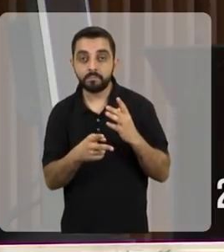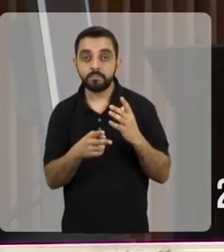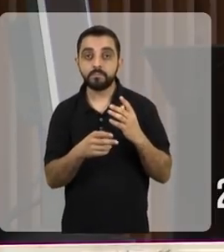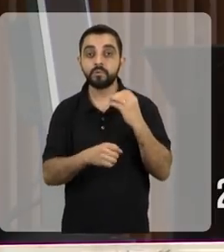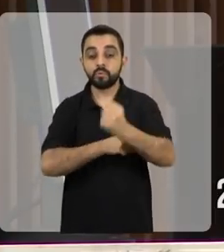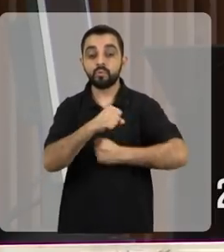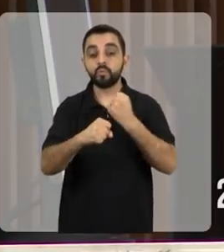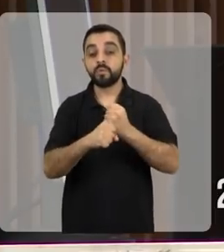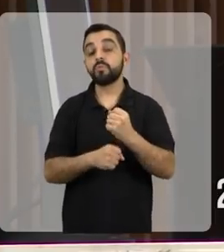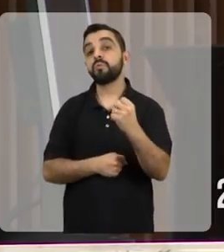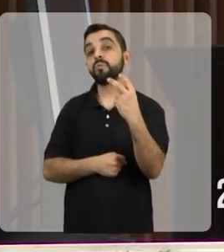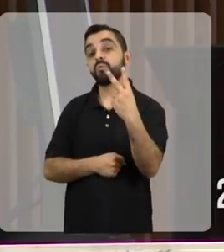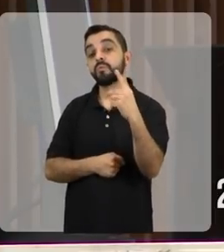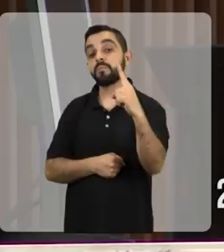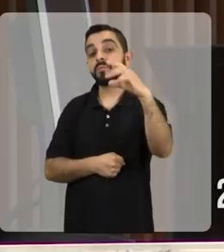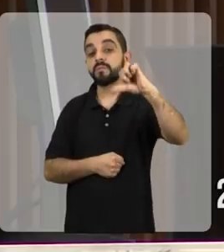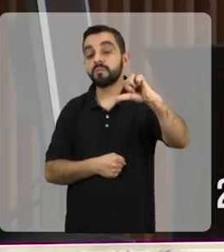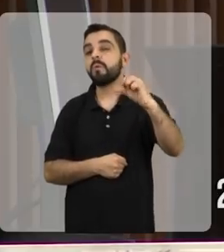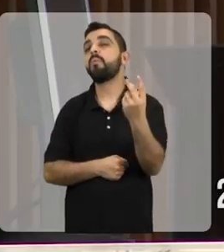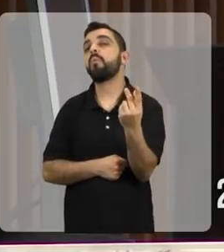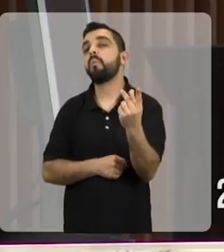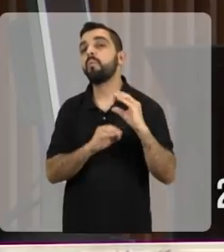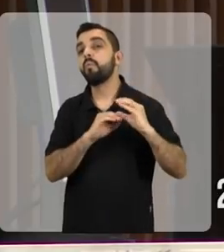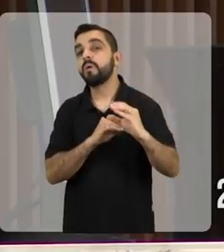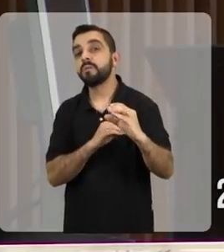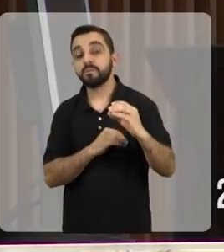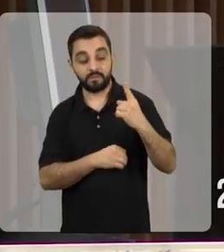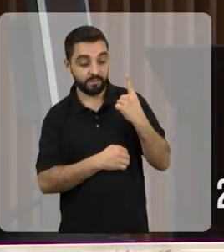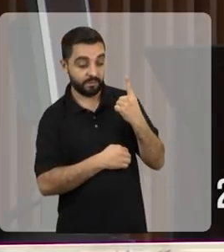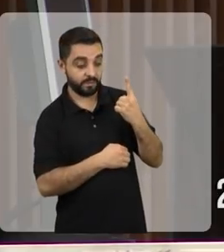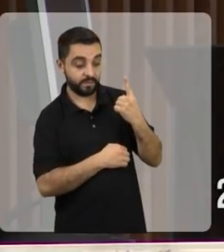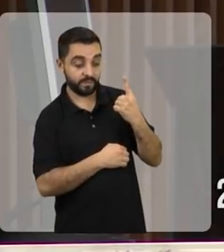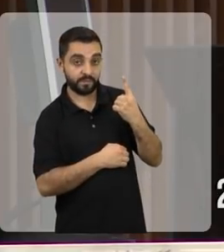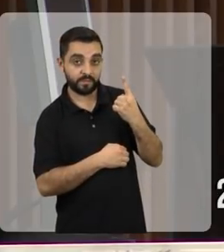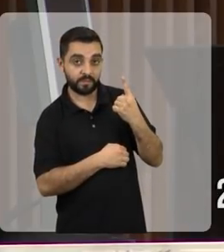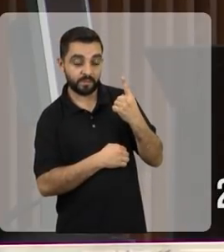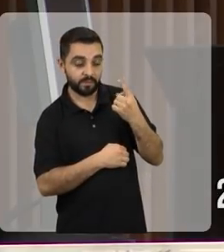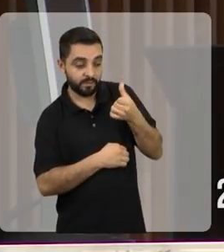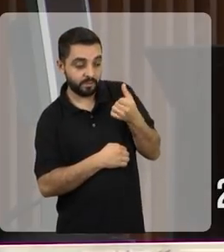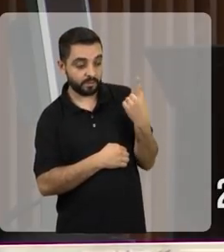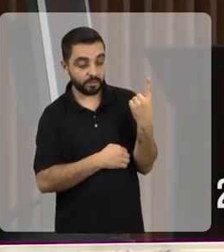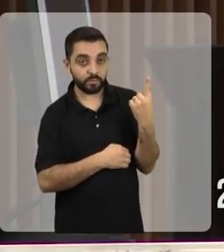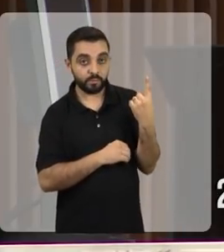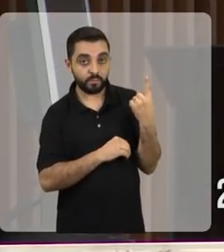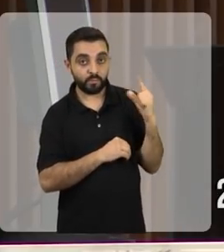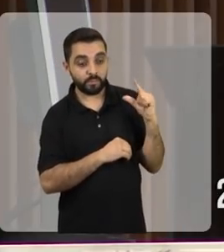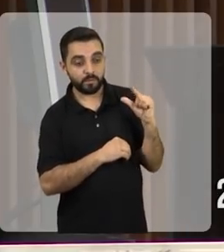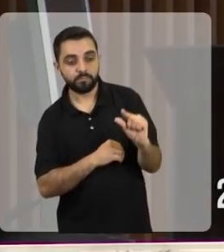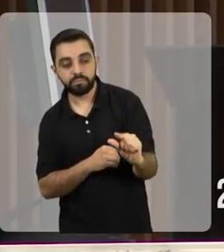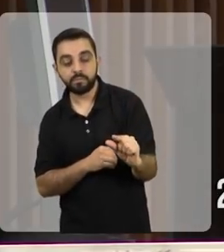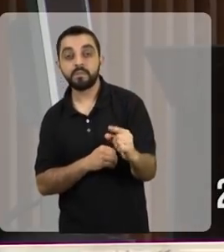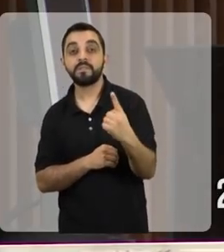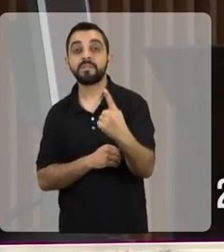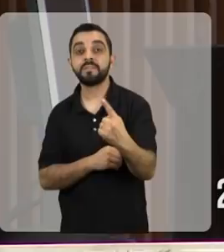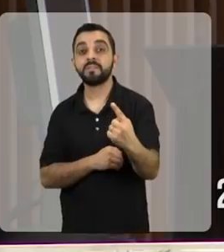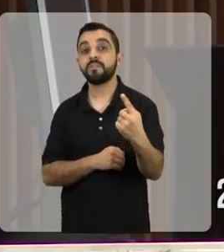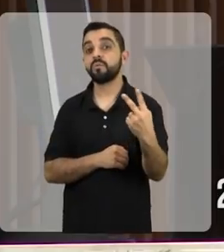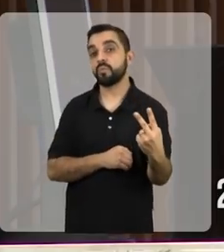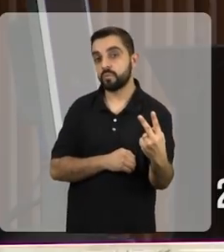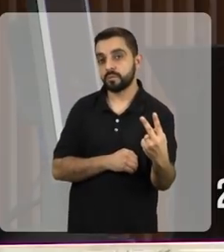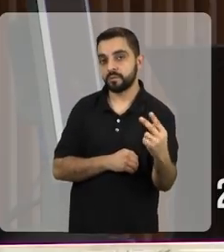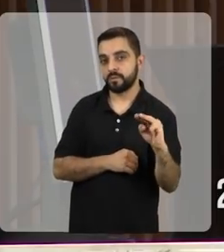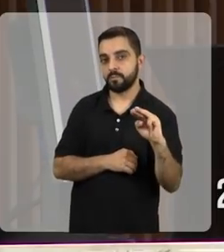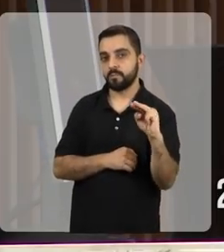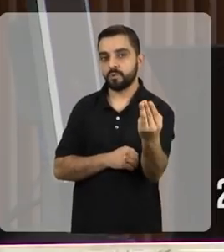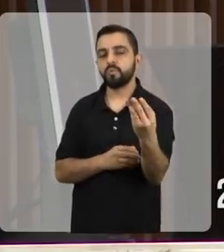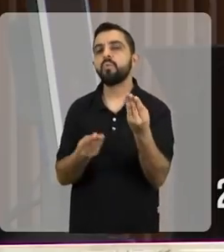2009 112 milhões de 160 em 18 para 112 senhoras deputadas senhores deputados me digam